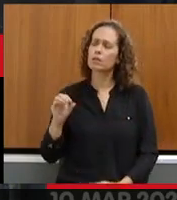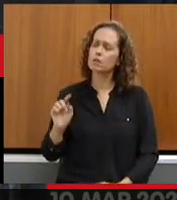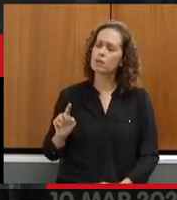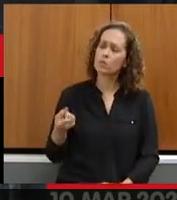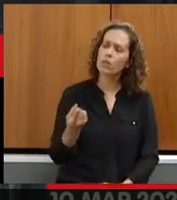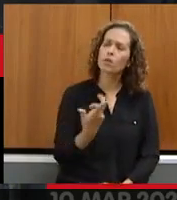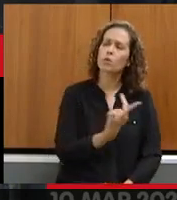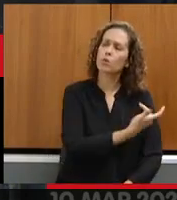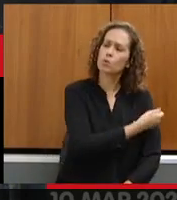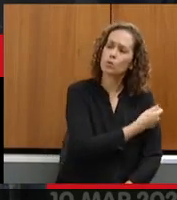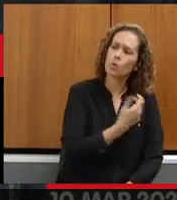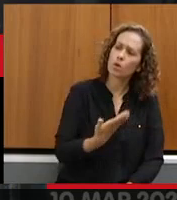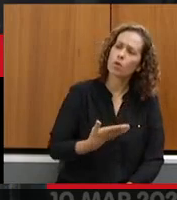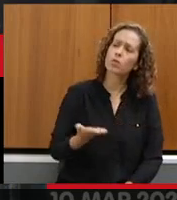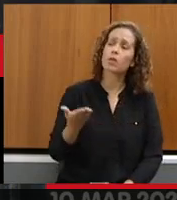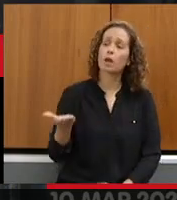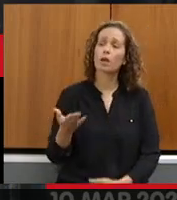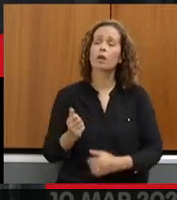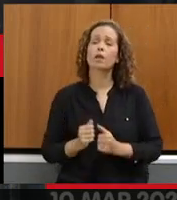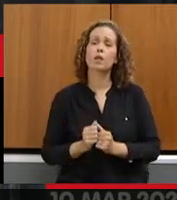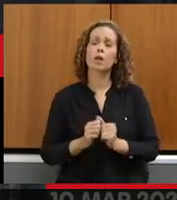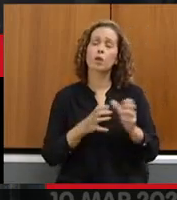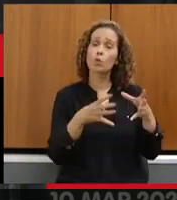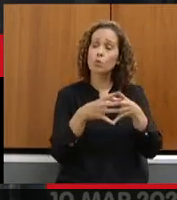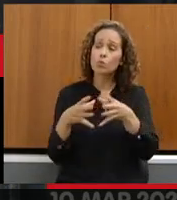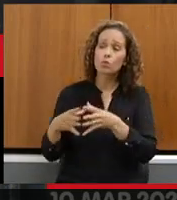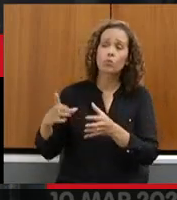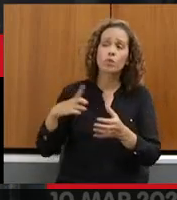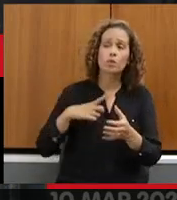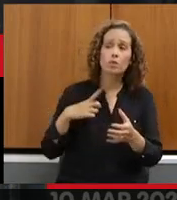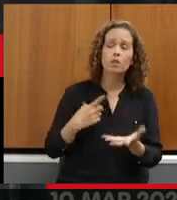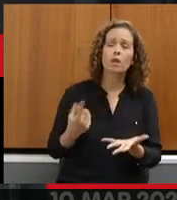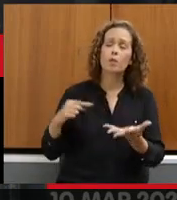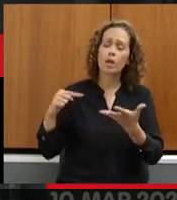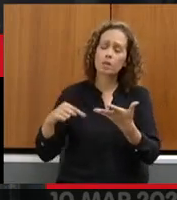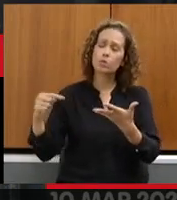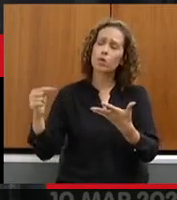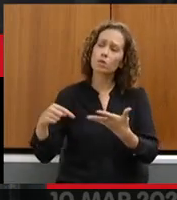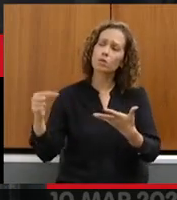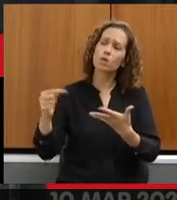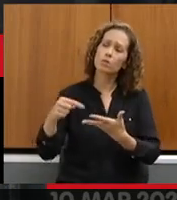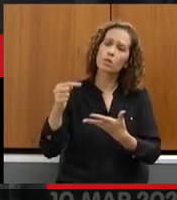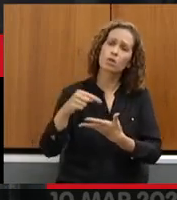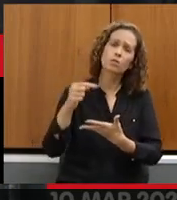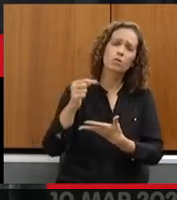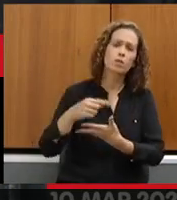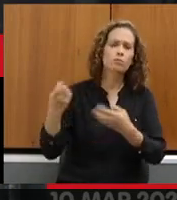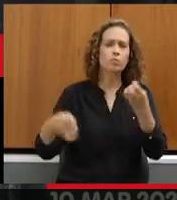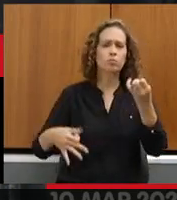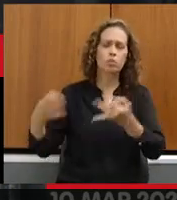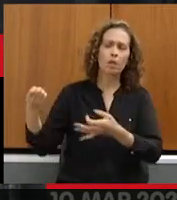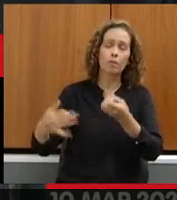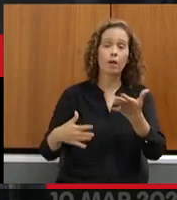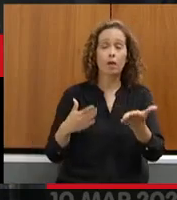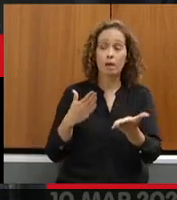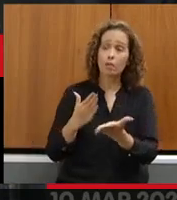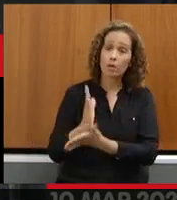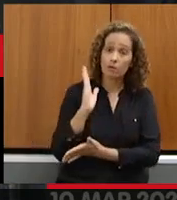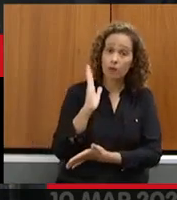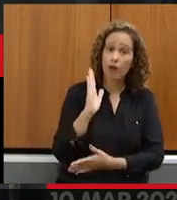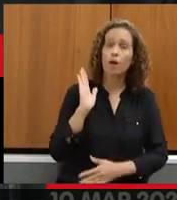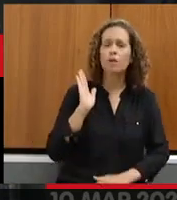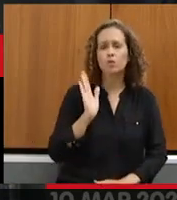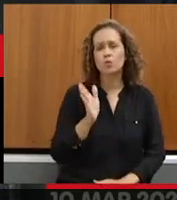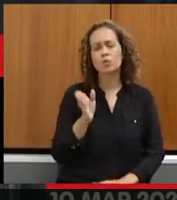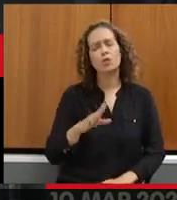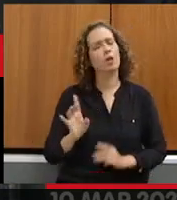essas 300 mil doses baseado nos grupos que nós temos as vão servir para isso para isso para isso para isso isso é aprovado e ser